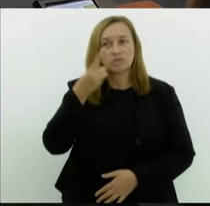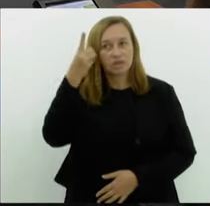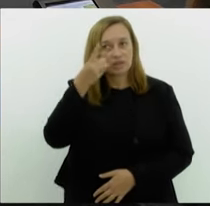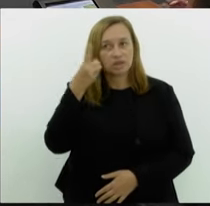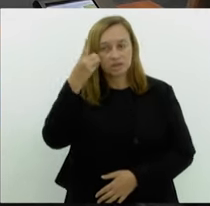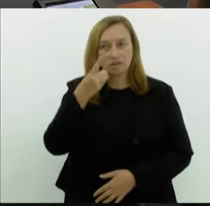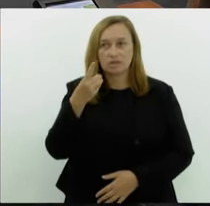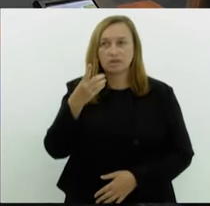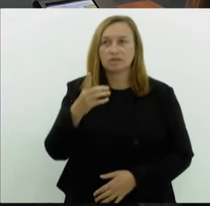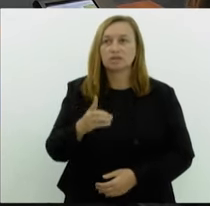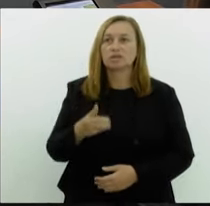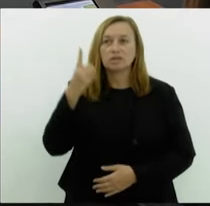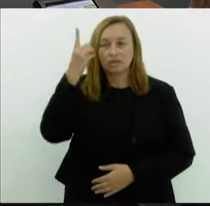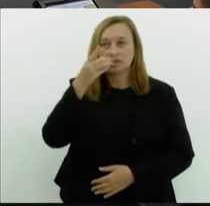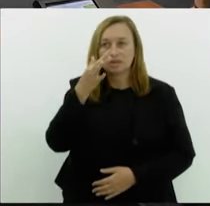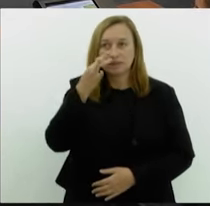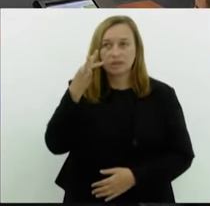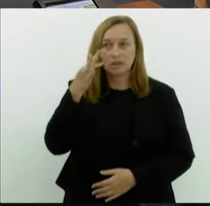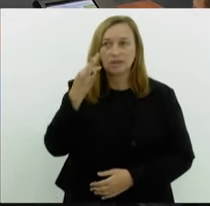Flávio Sarafim.